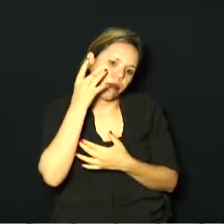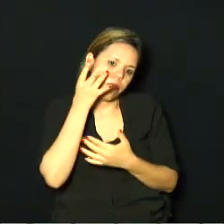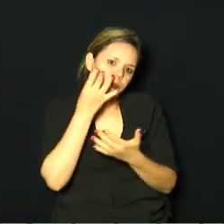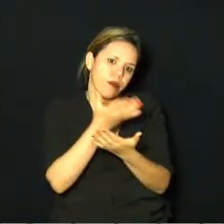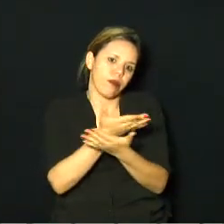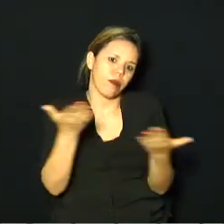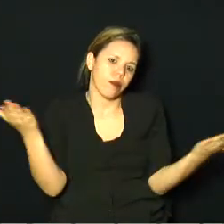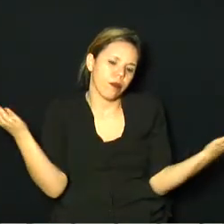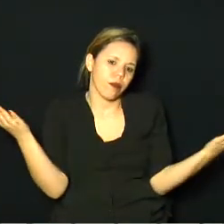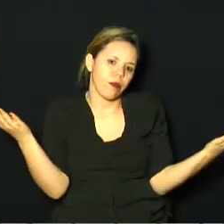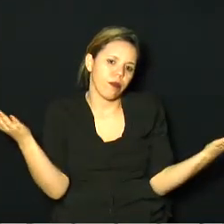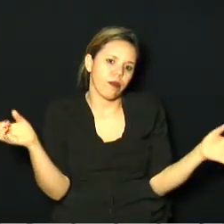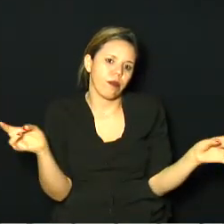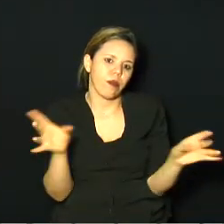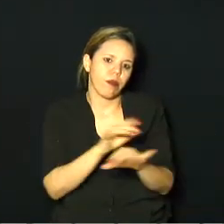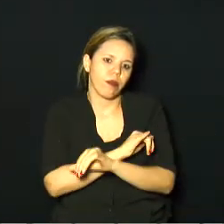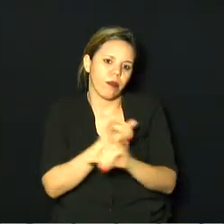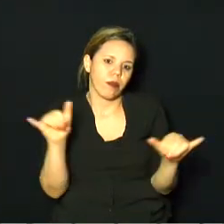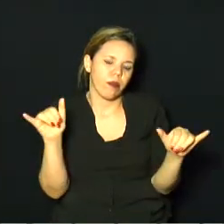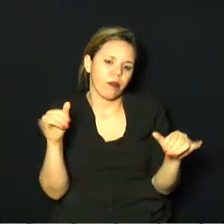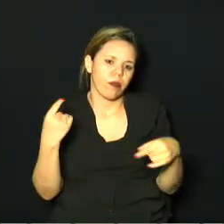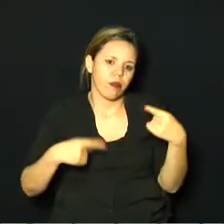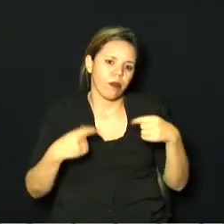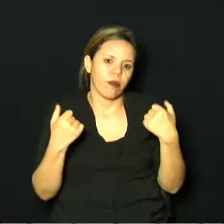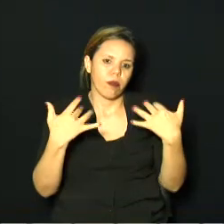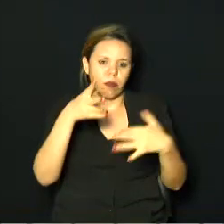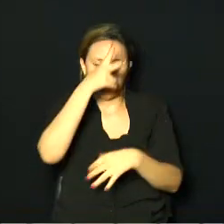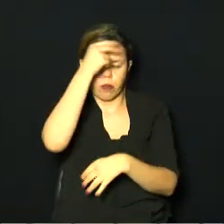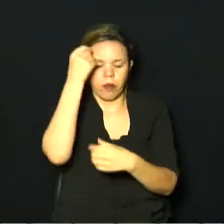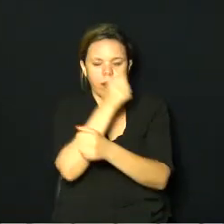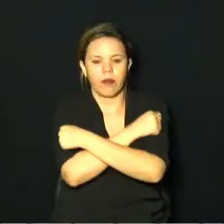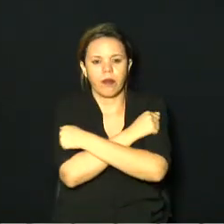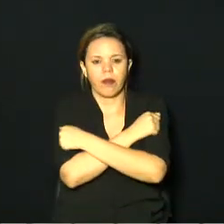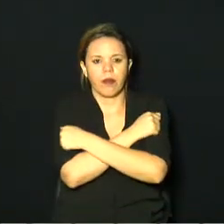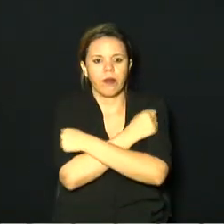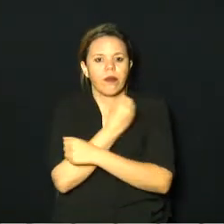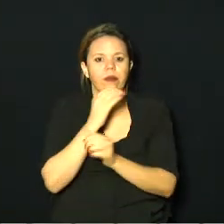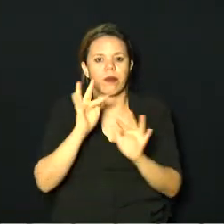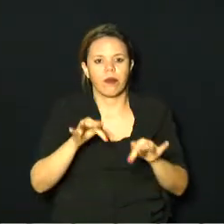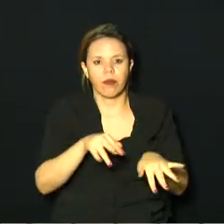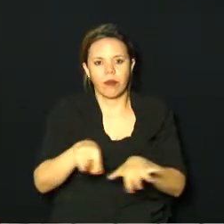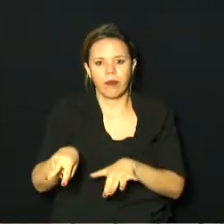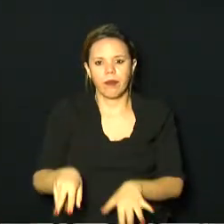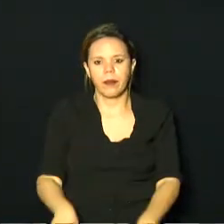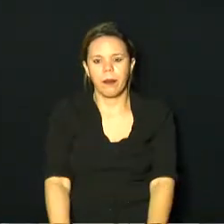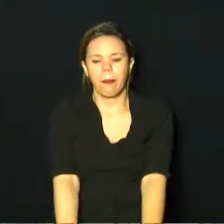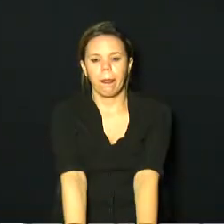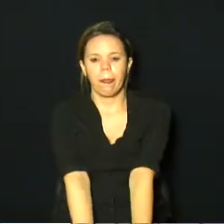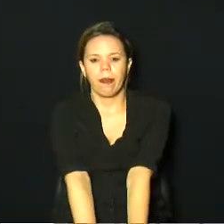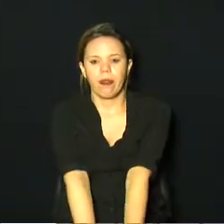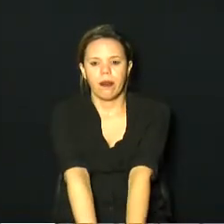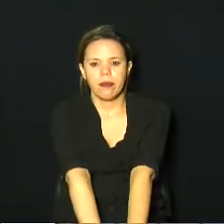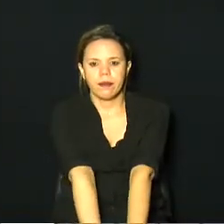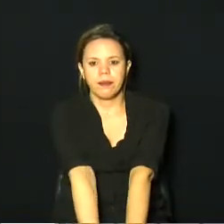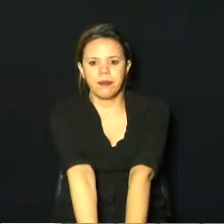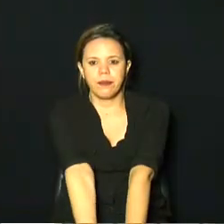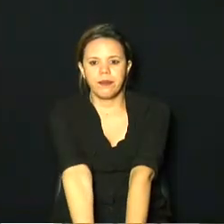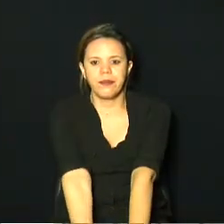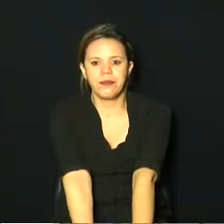todos. Declaramos encerrado o debate público. Um abraço a todos e bom final de semana.